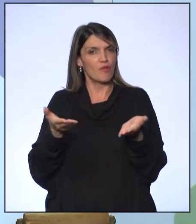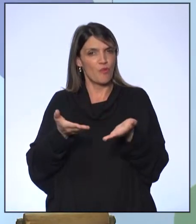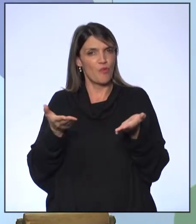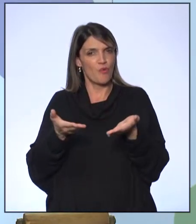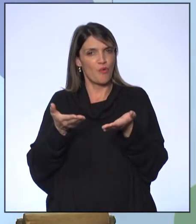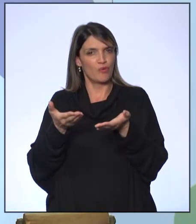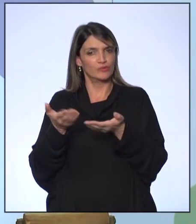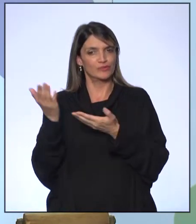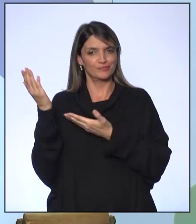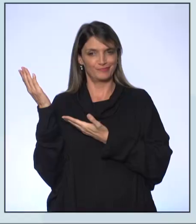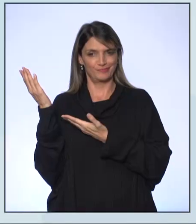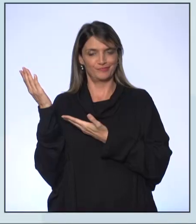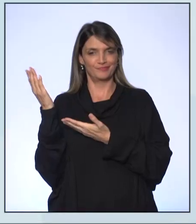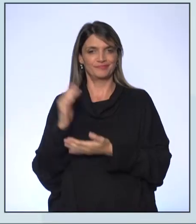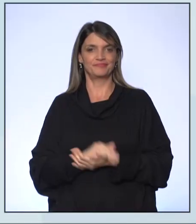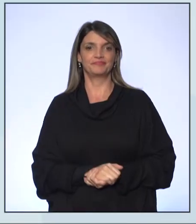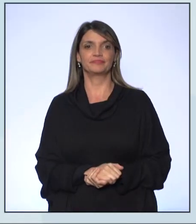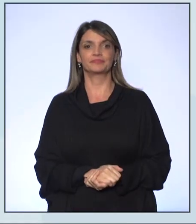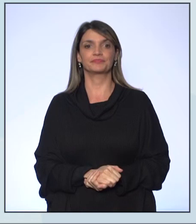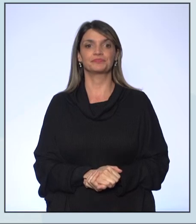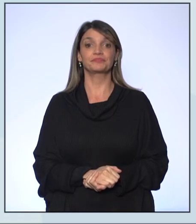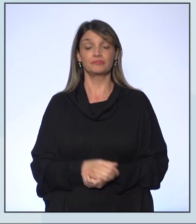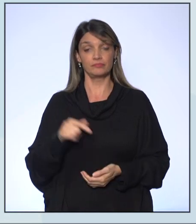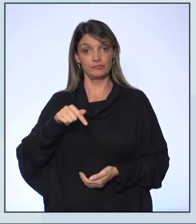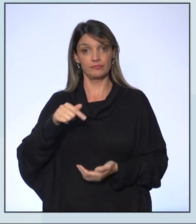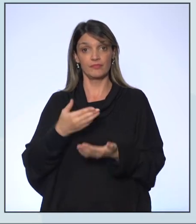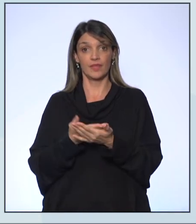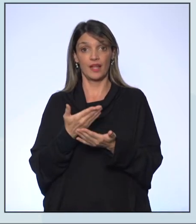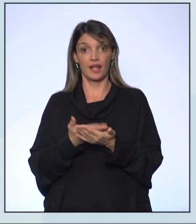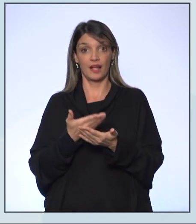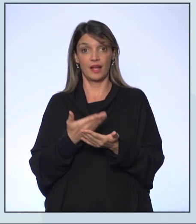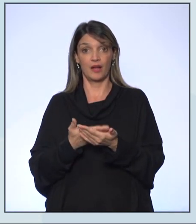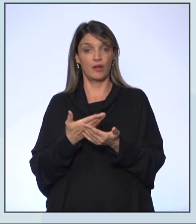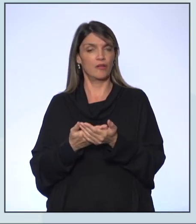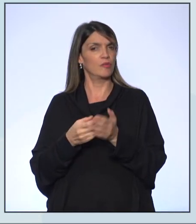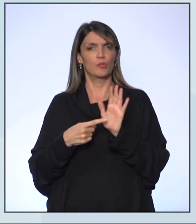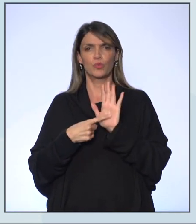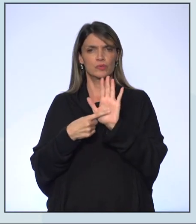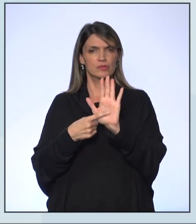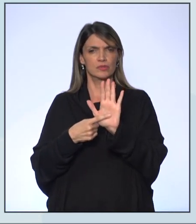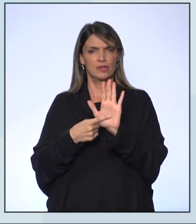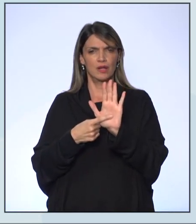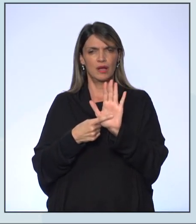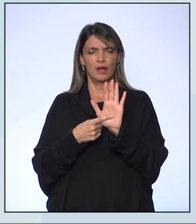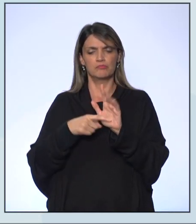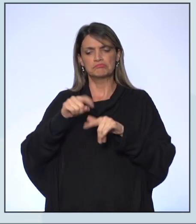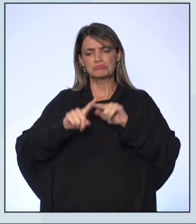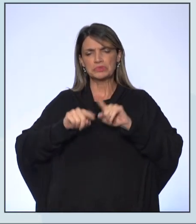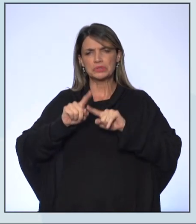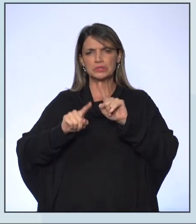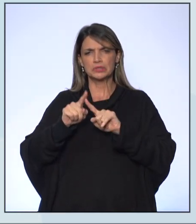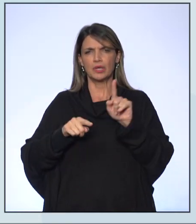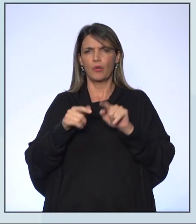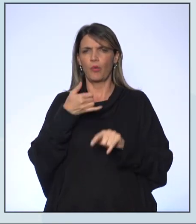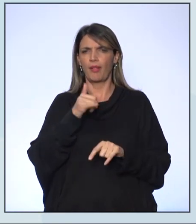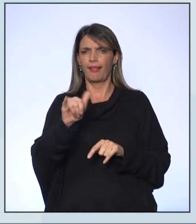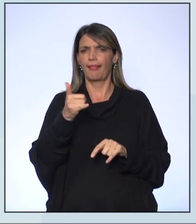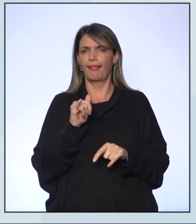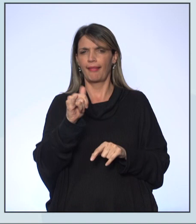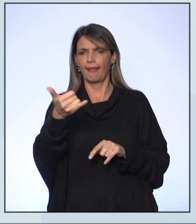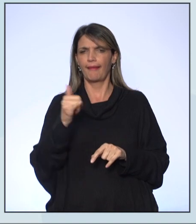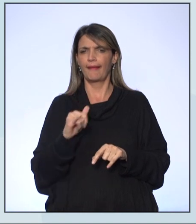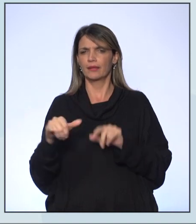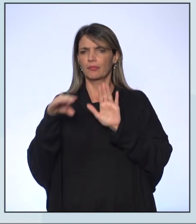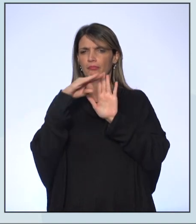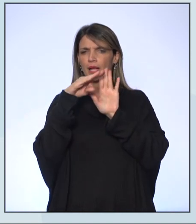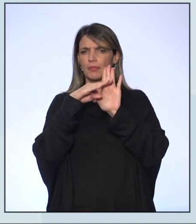slide que eu vou mostrar aqui para você. Nesta aula, nós vamos caracterizar os aparelhos elétricos a partir das especificações